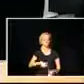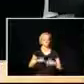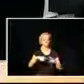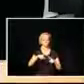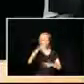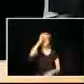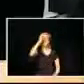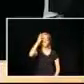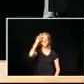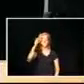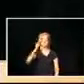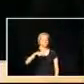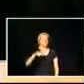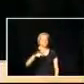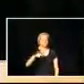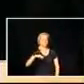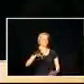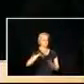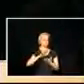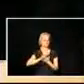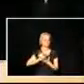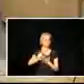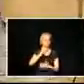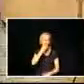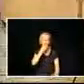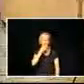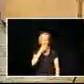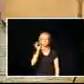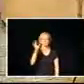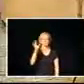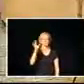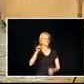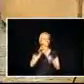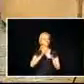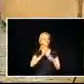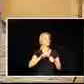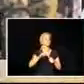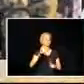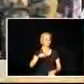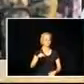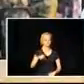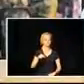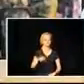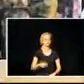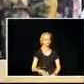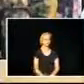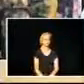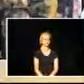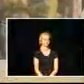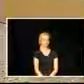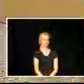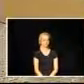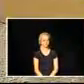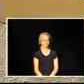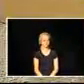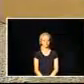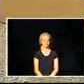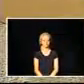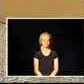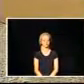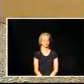e mandem embora. Muito obrigado, senhor presidente. Obrigado, vereador Douglas. Próximo inscrito, vereadora Vera.